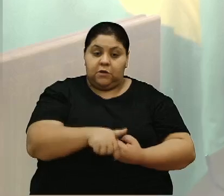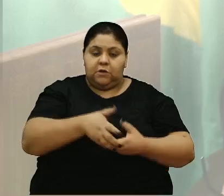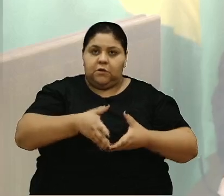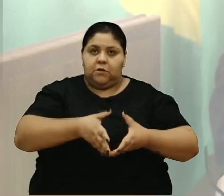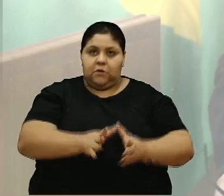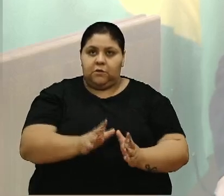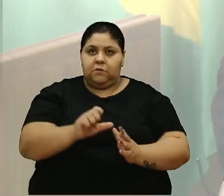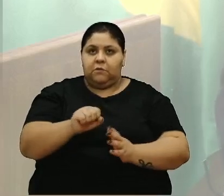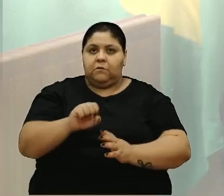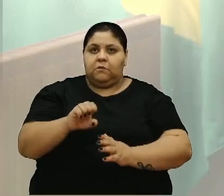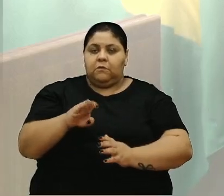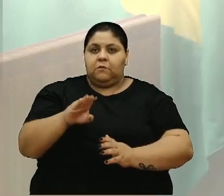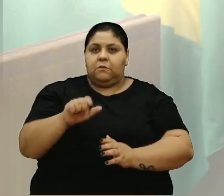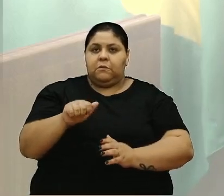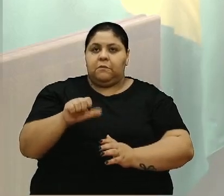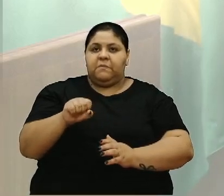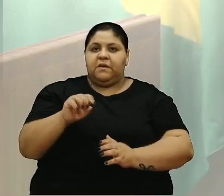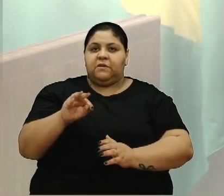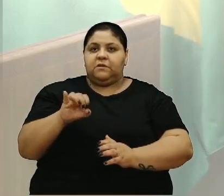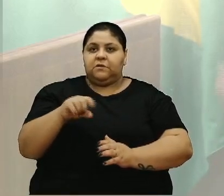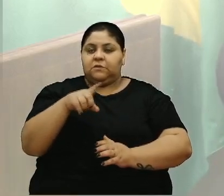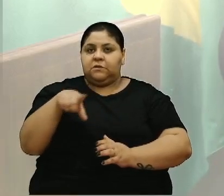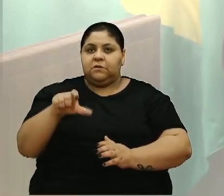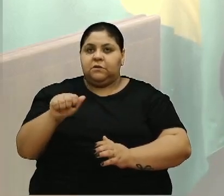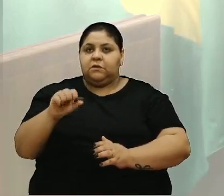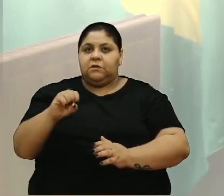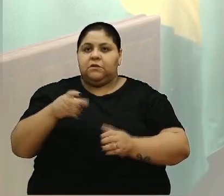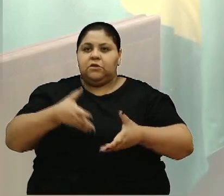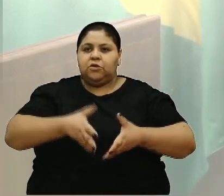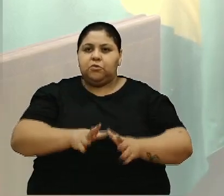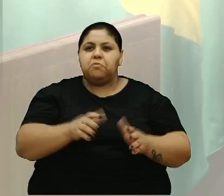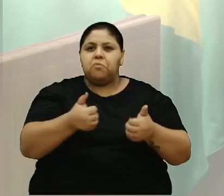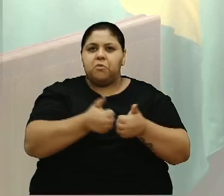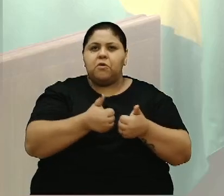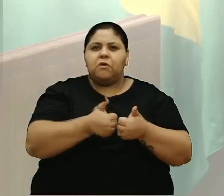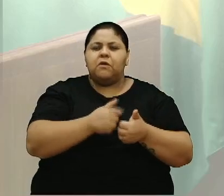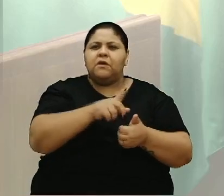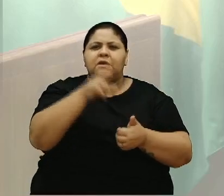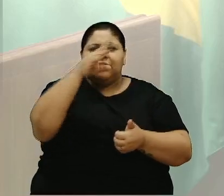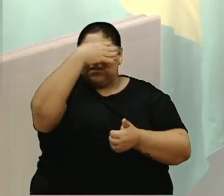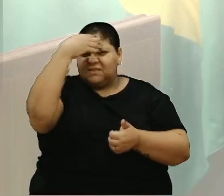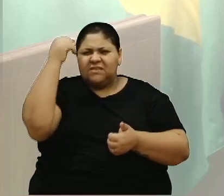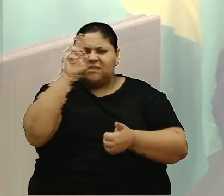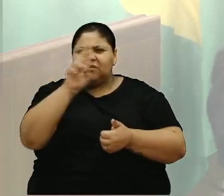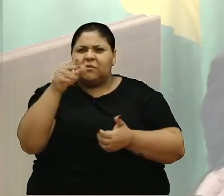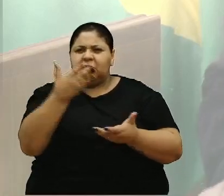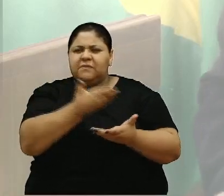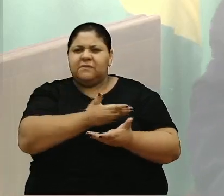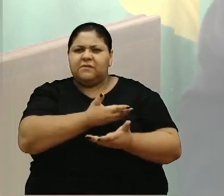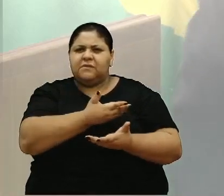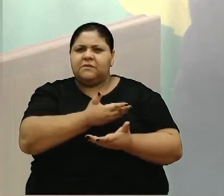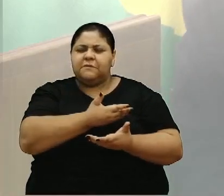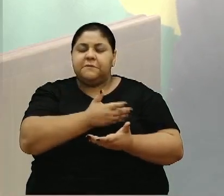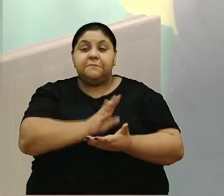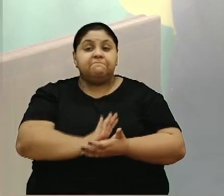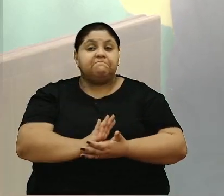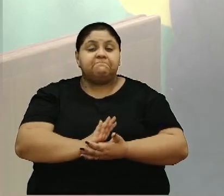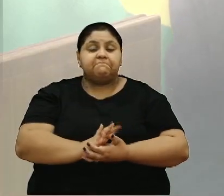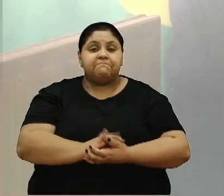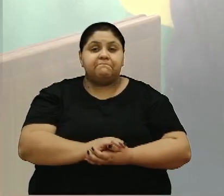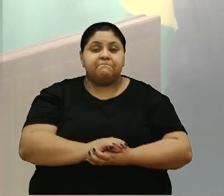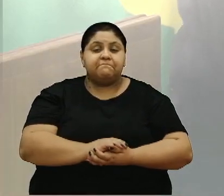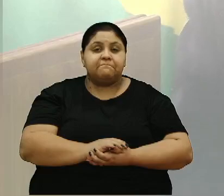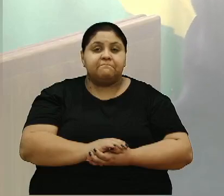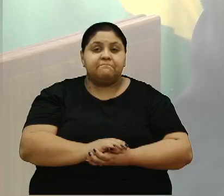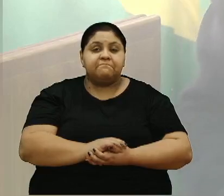Sebastião, que é lá de São José do Ouro, meu conterrâneo, e também o senhor do lado, que eu não lembro o nome. Mas, isso mesmo.